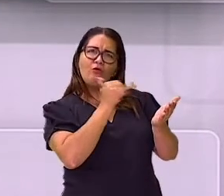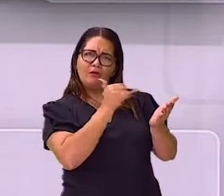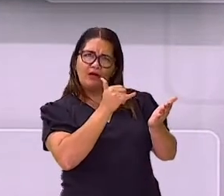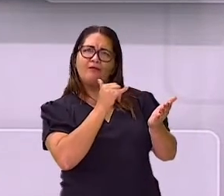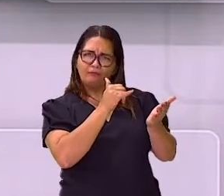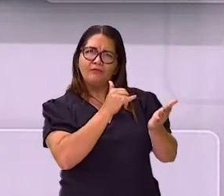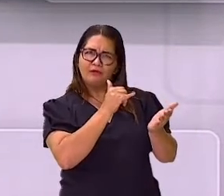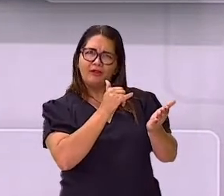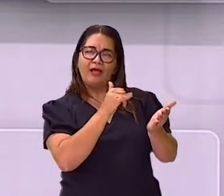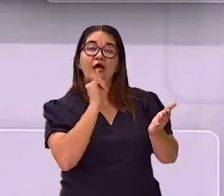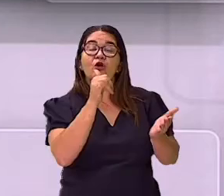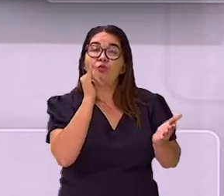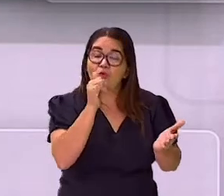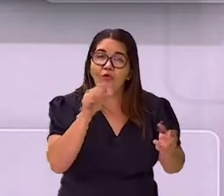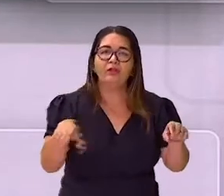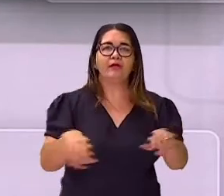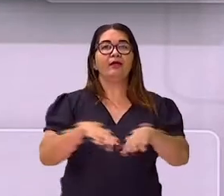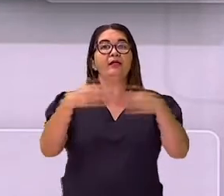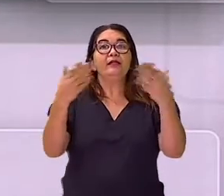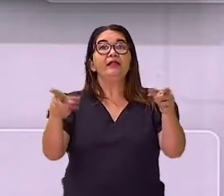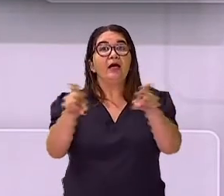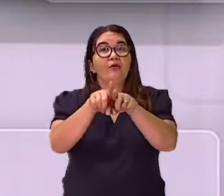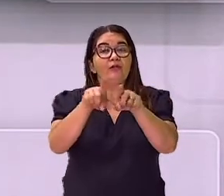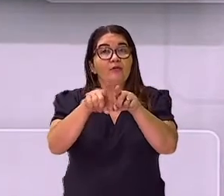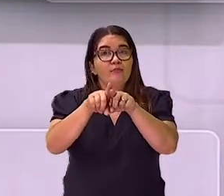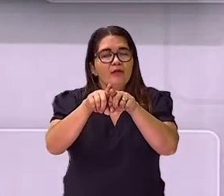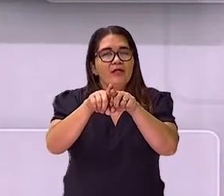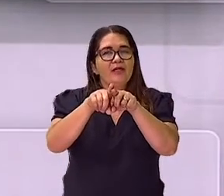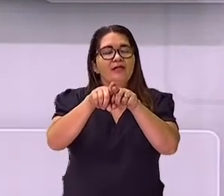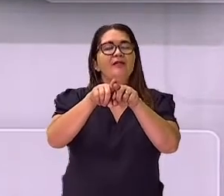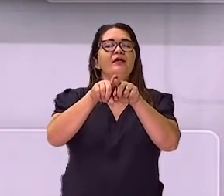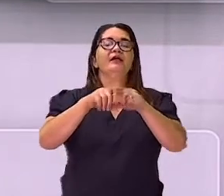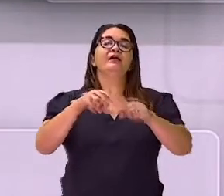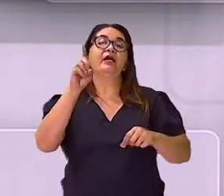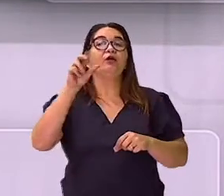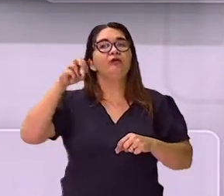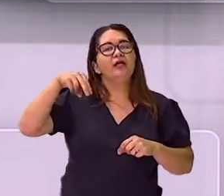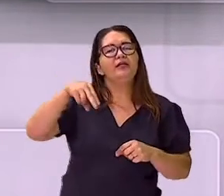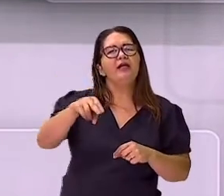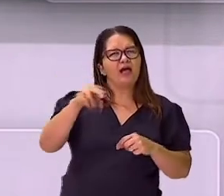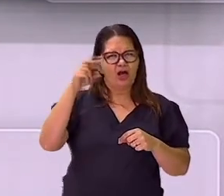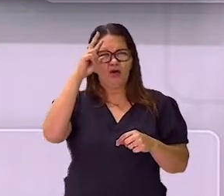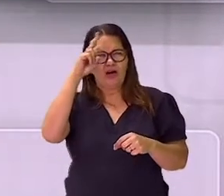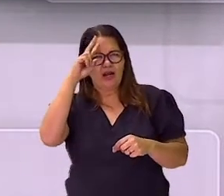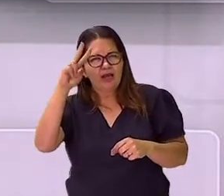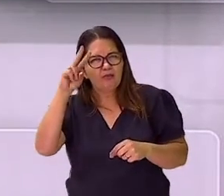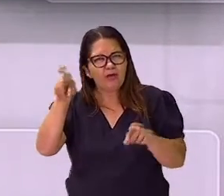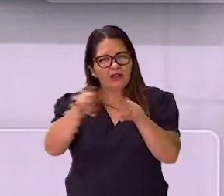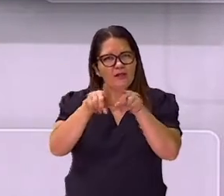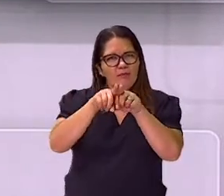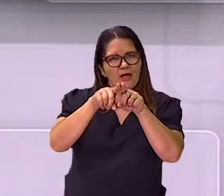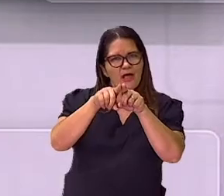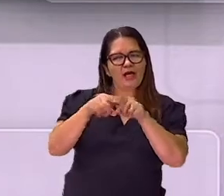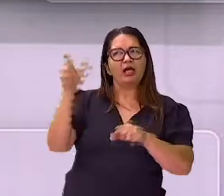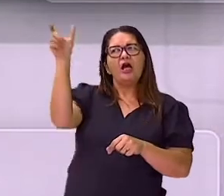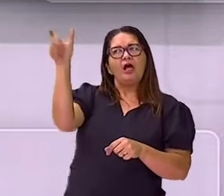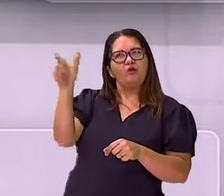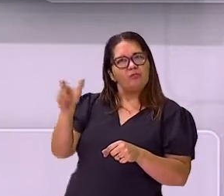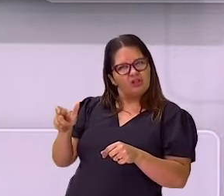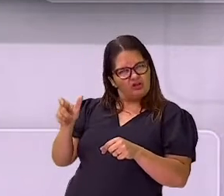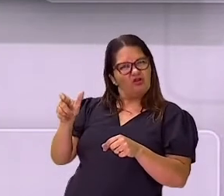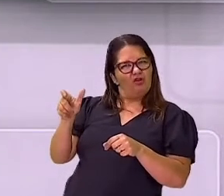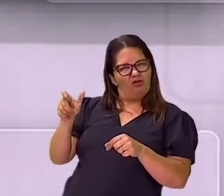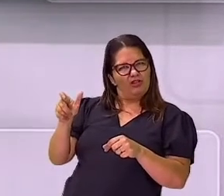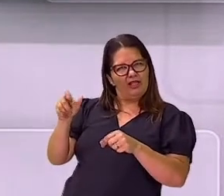Bíblia, principalmente no livro de Daniel, né? O famoso Daniel das covas dos leões, Daniel na